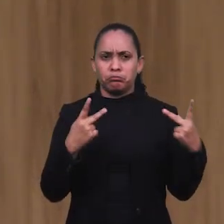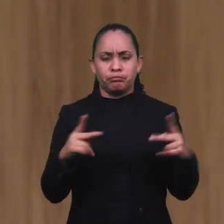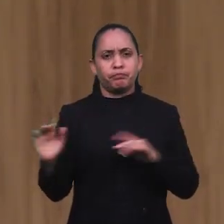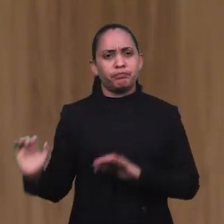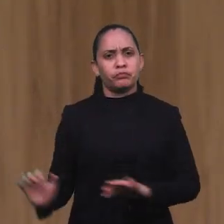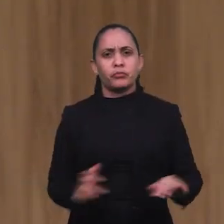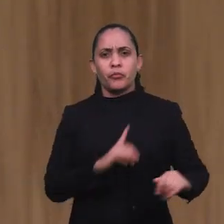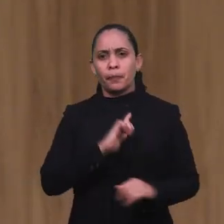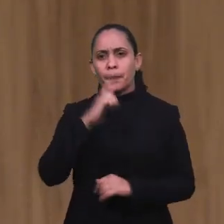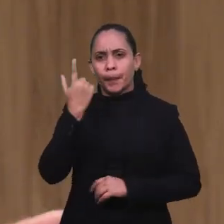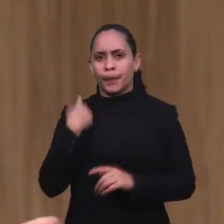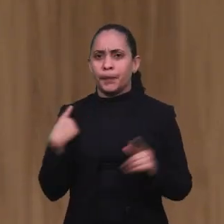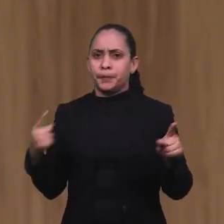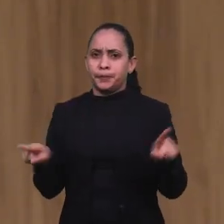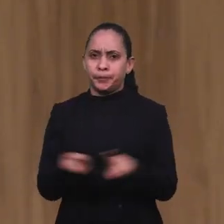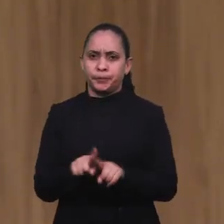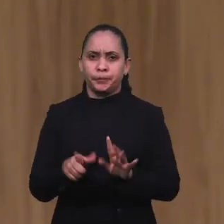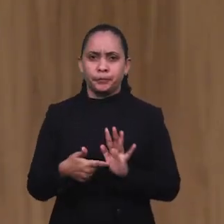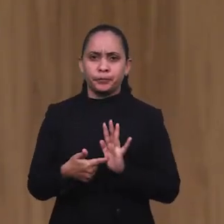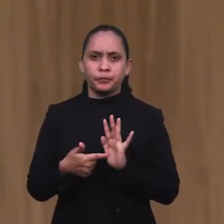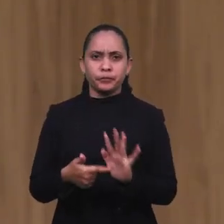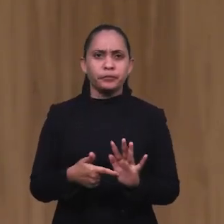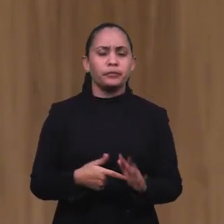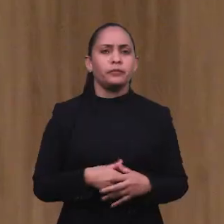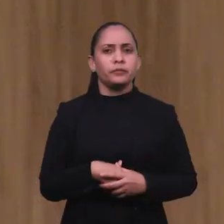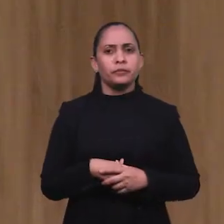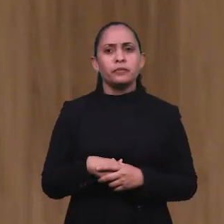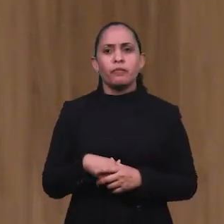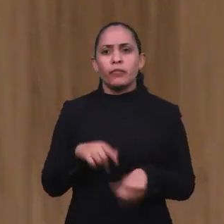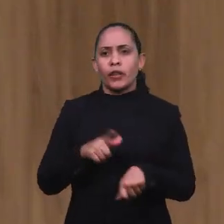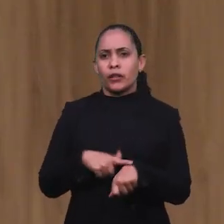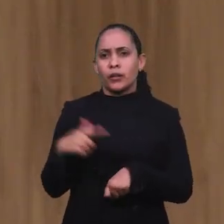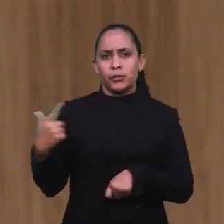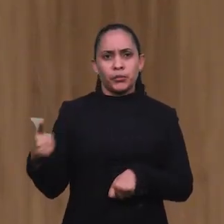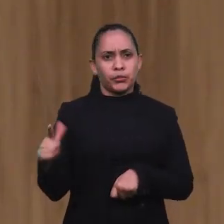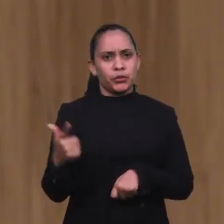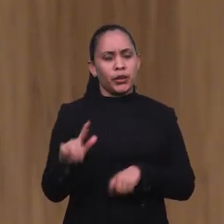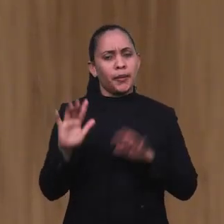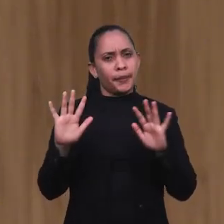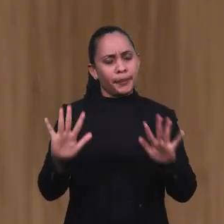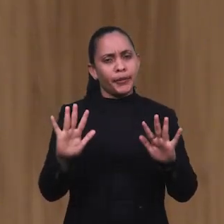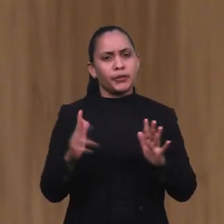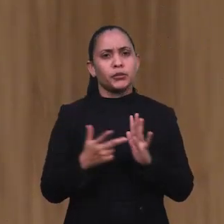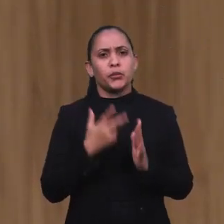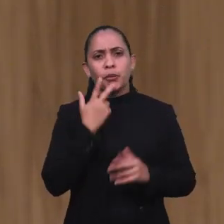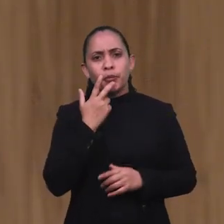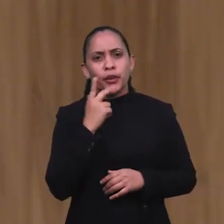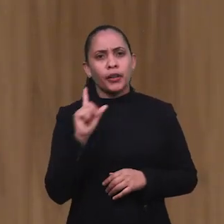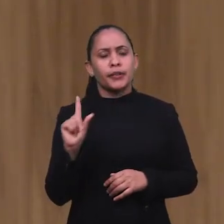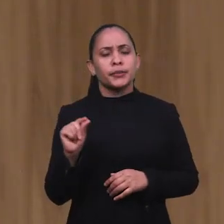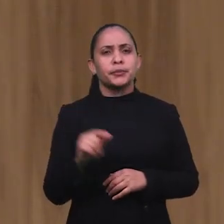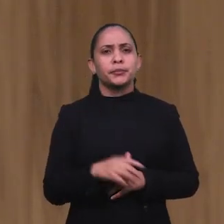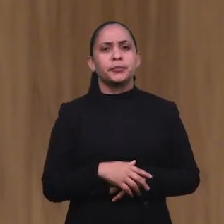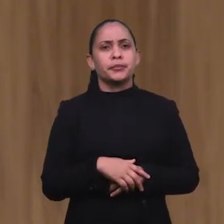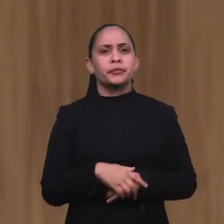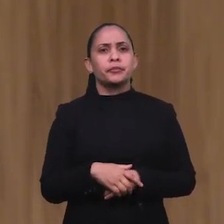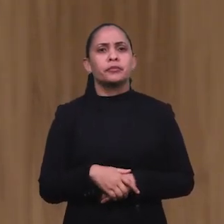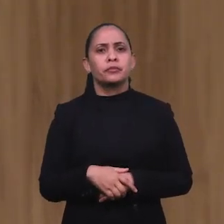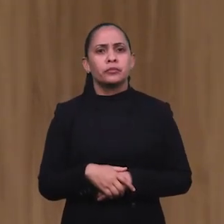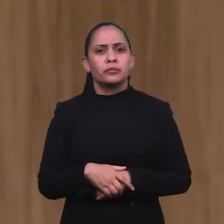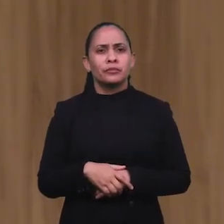muito. E tem outras questões que nós vamos levantar, não dá tempo aqui, mas podíamos falar sobre a questão também